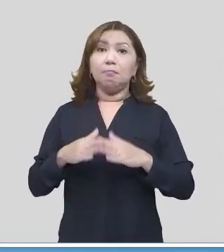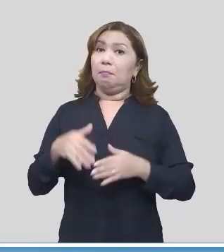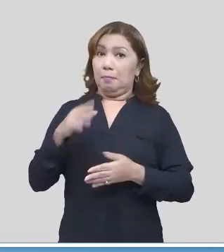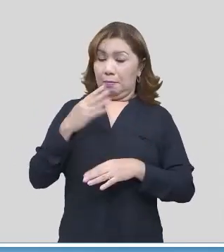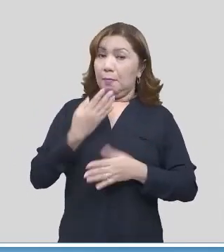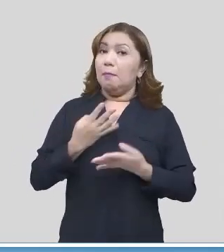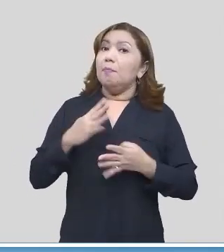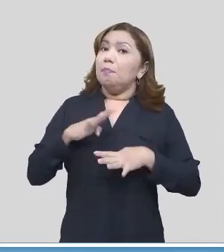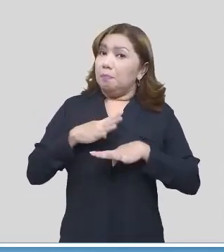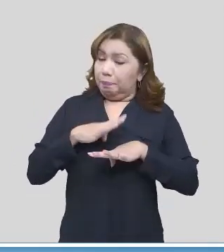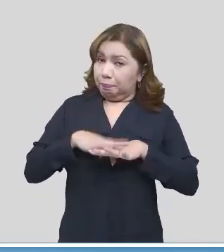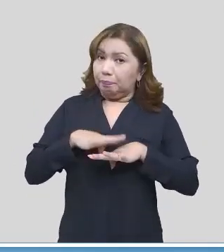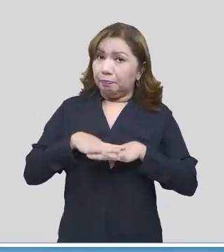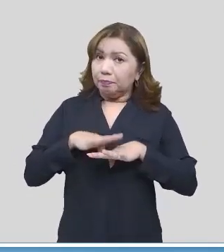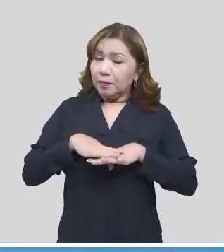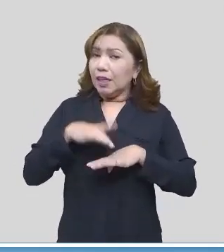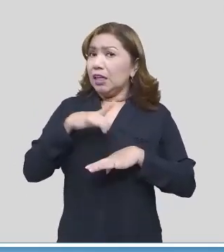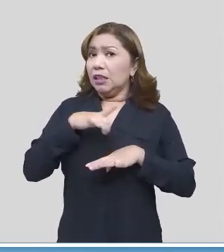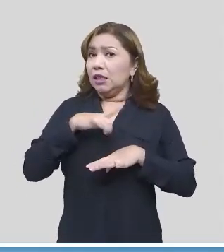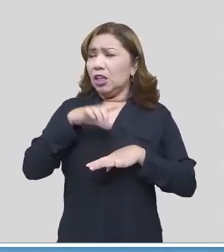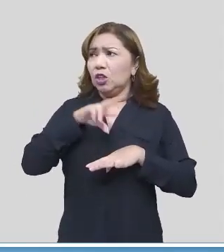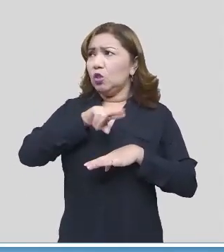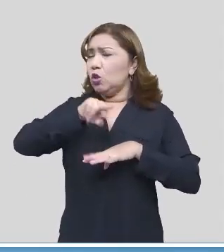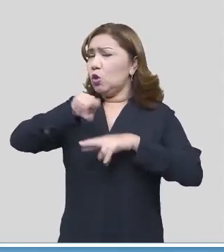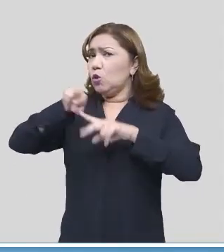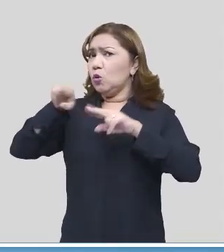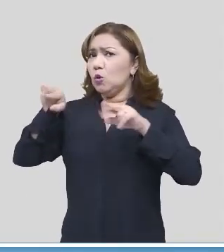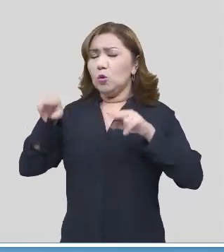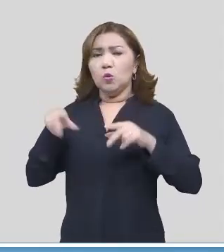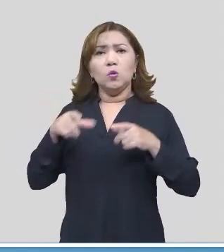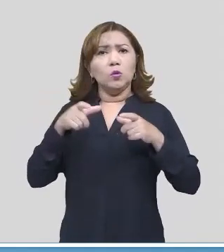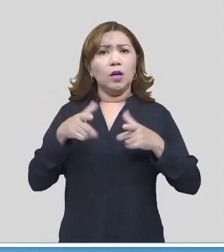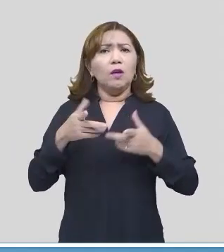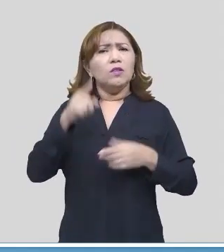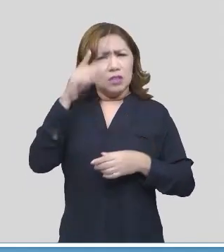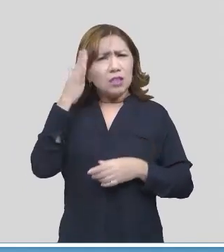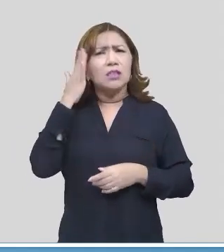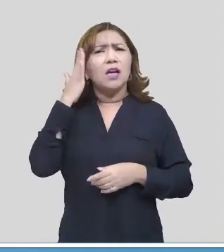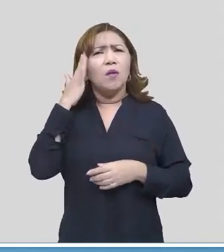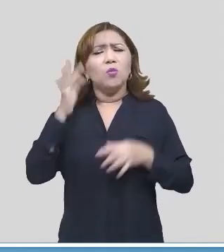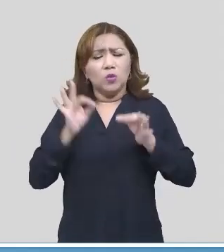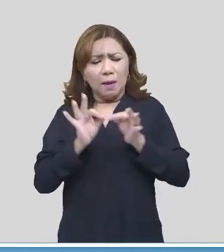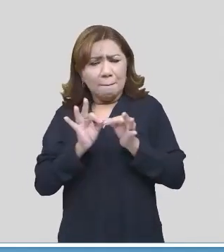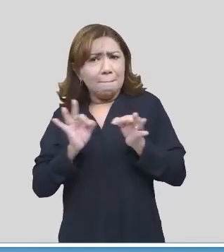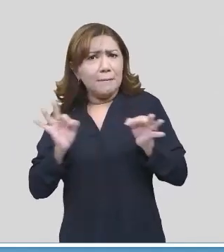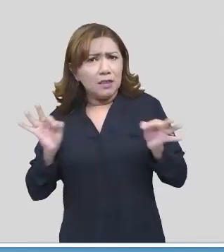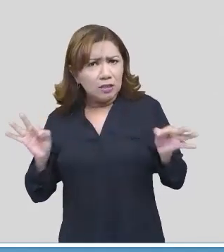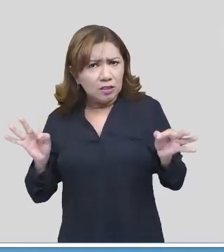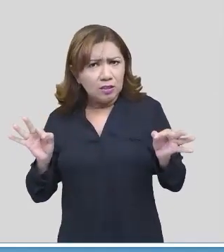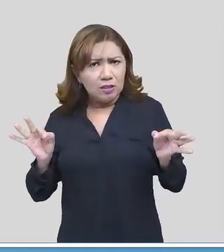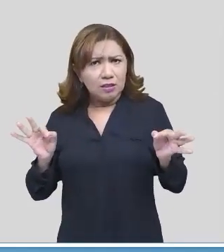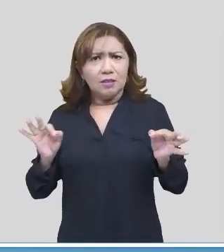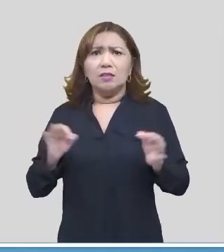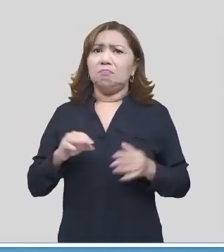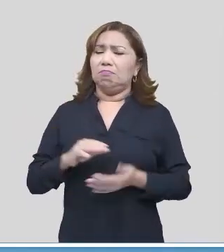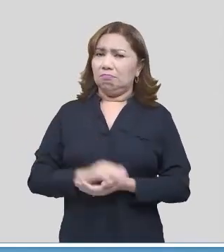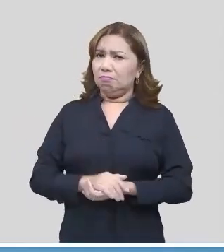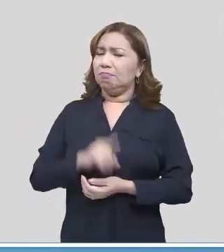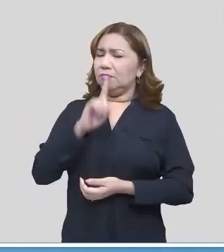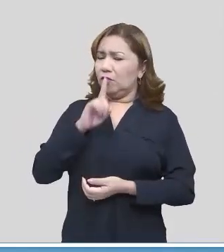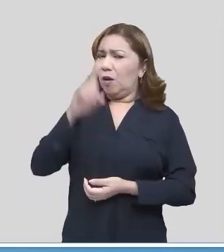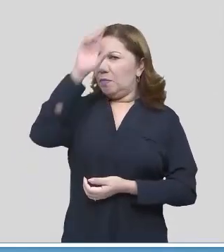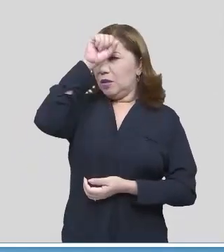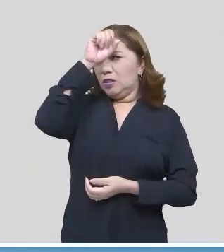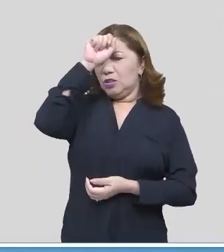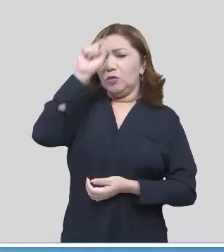A professora falou em medir. Crianças, você sabe o que é medir? Você sabe o que é medir? Vamos aprender o